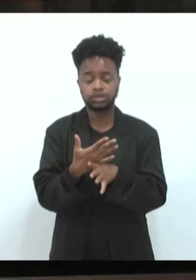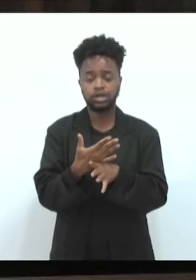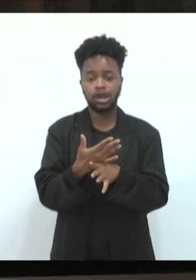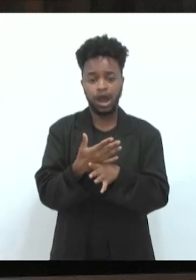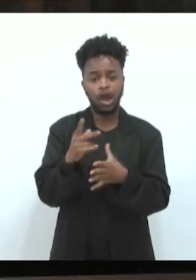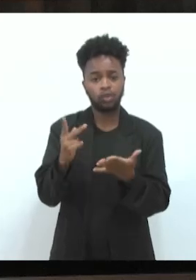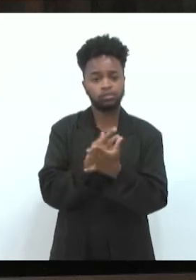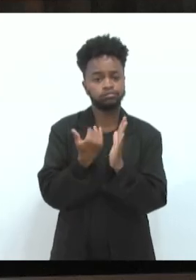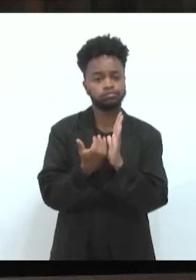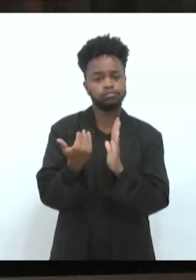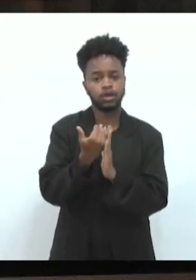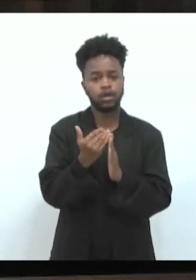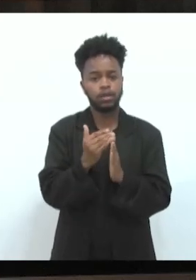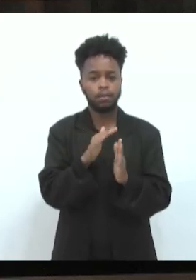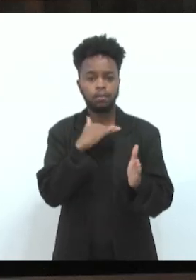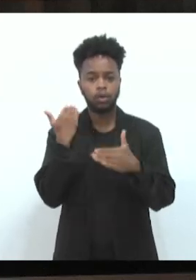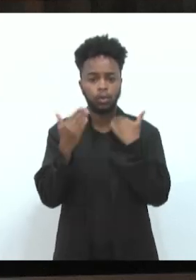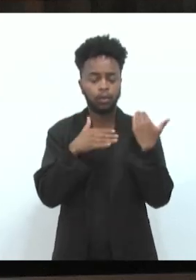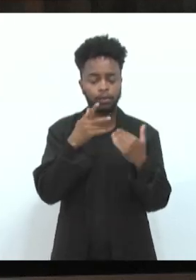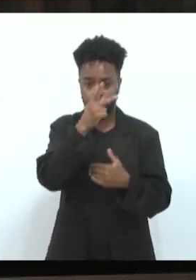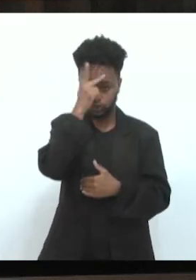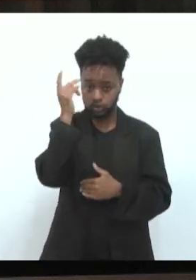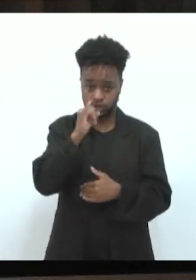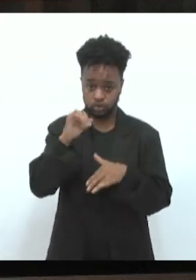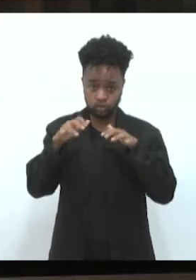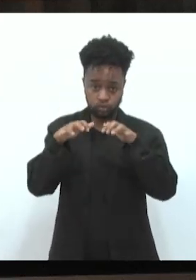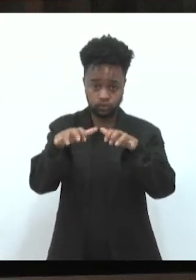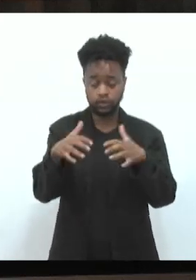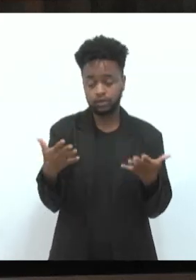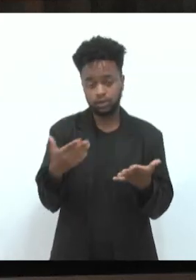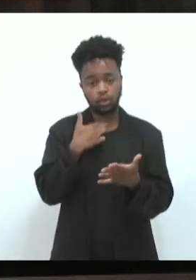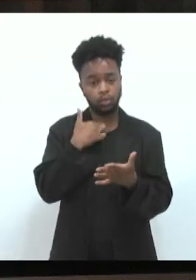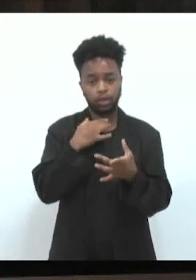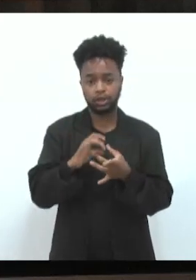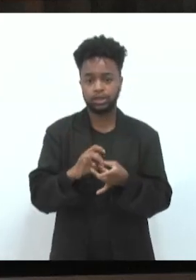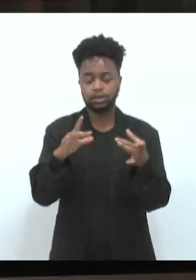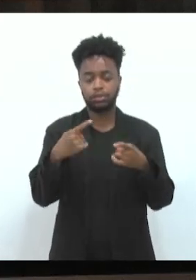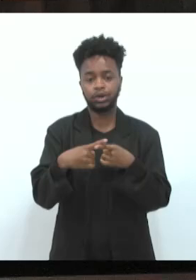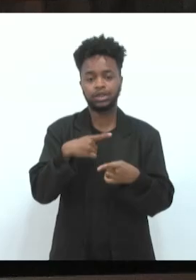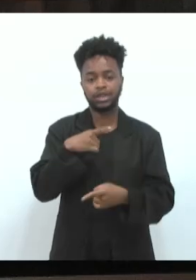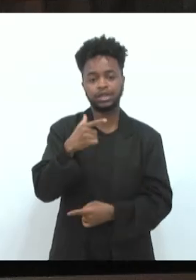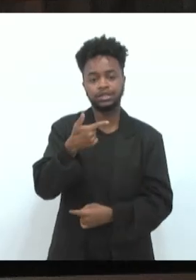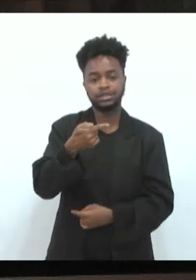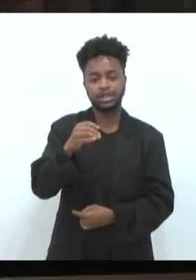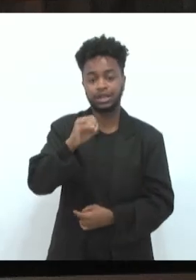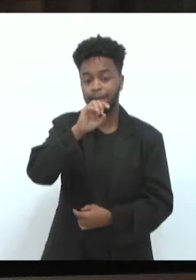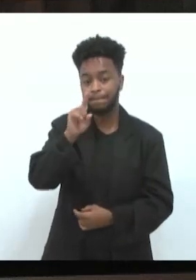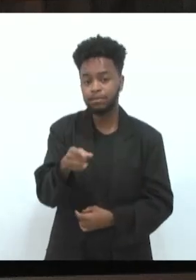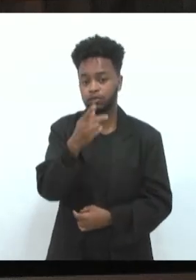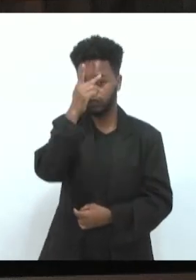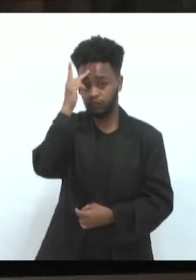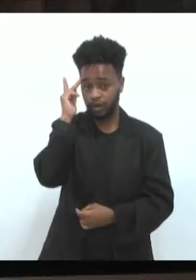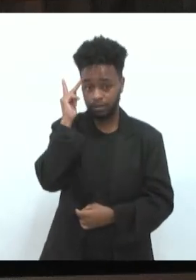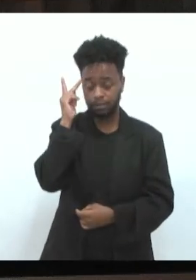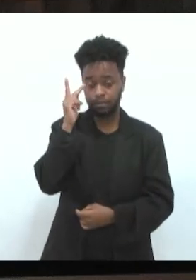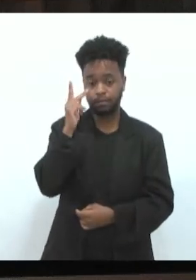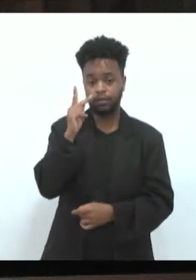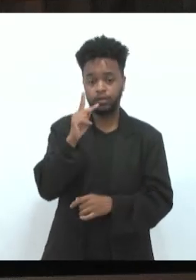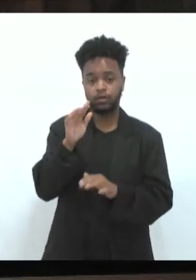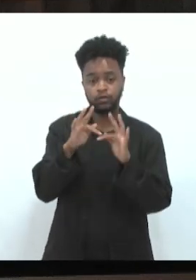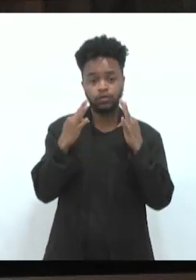vidas nas chuvas. Então a gente não pode permitir isso enquanto 70 mil famílias trabalhadoras das